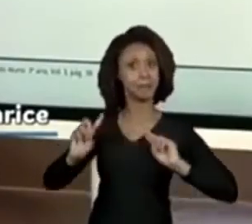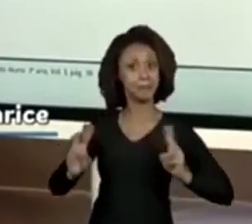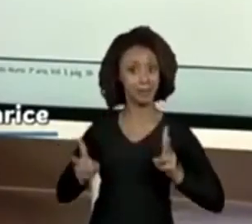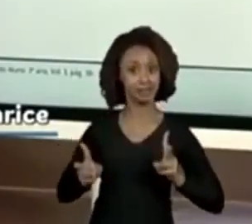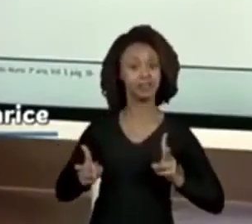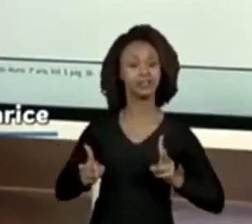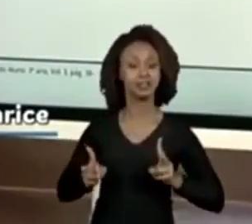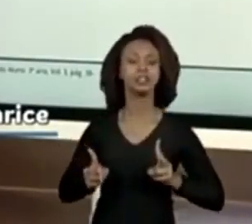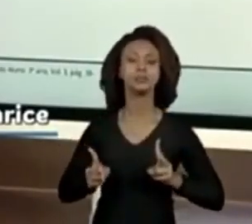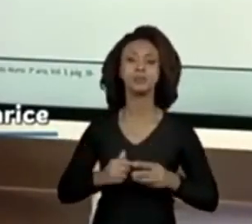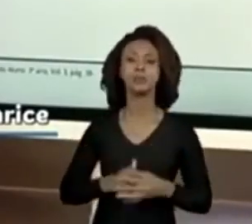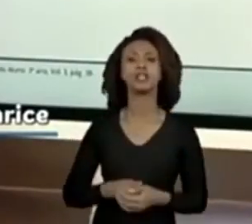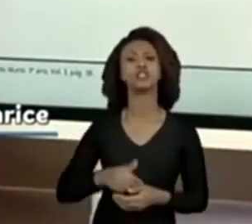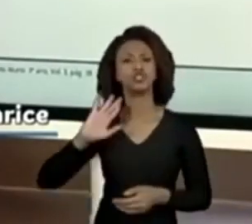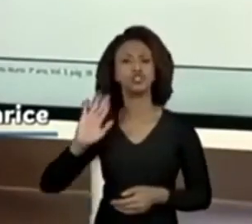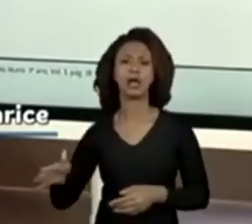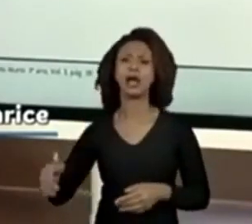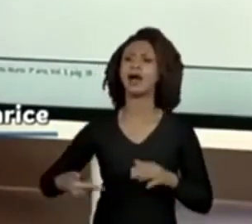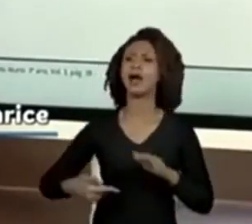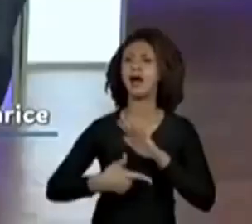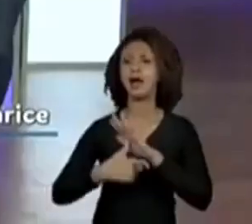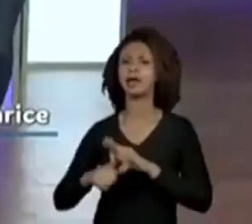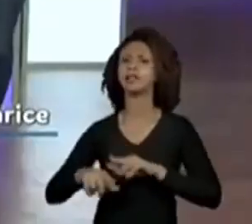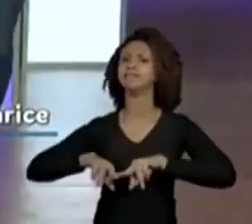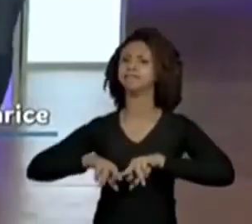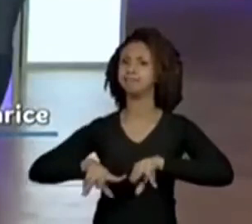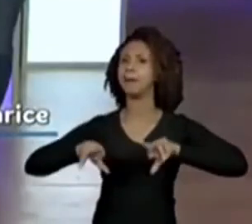Então, já tiveram várias estratégias aí